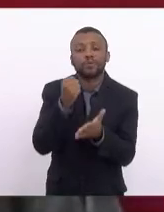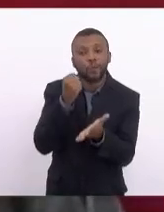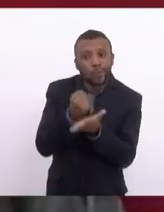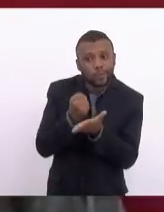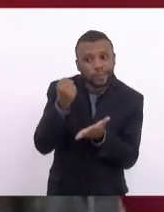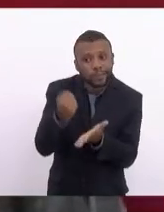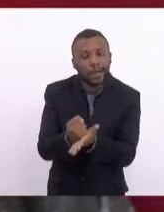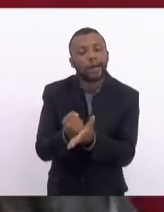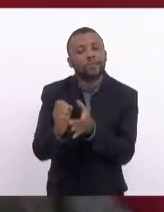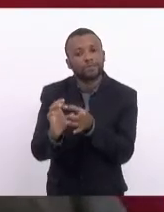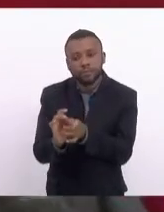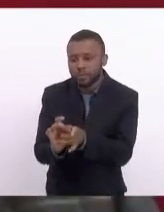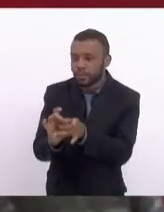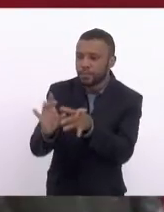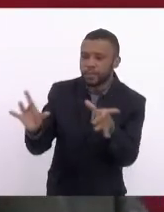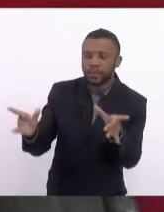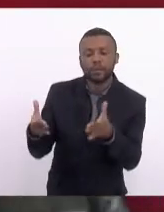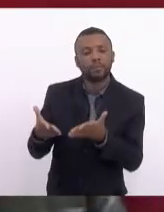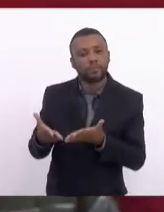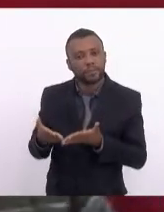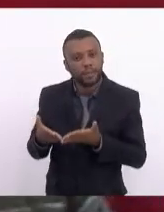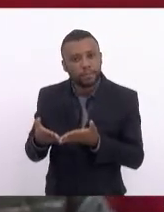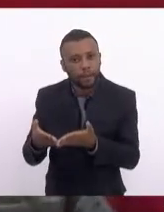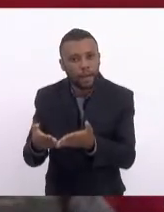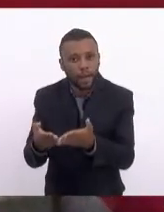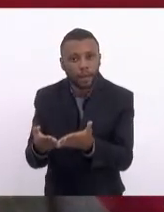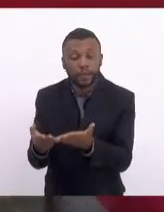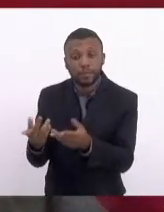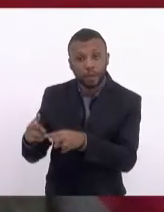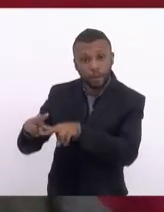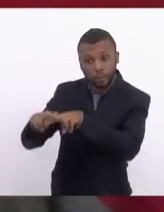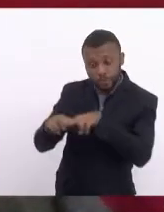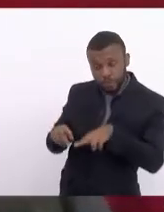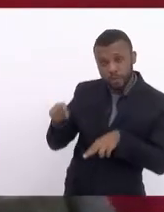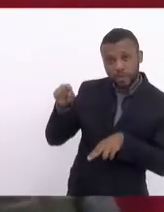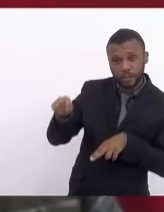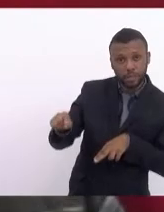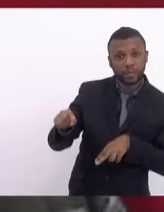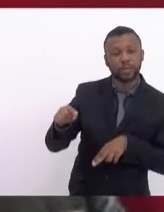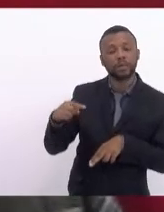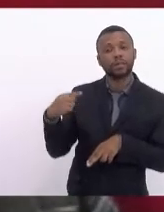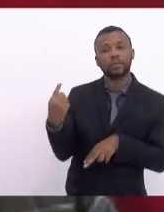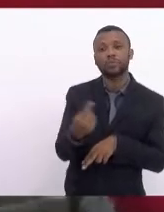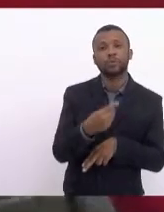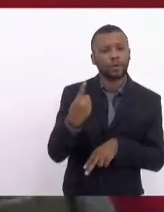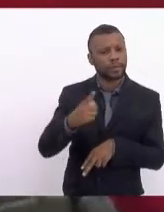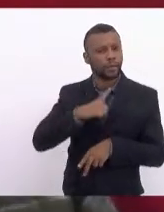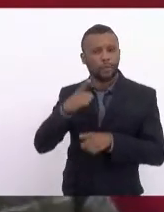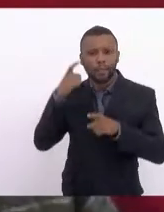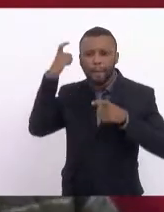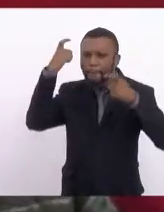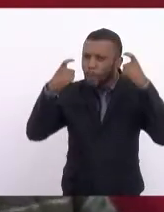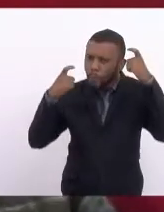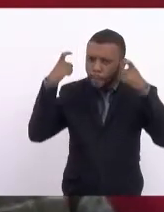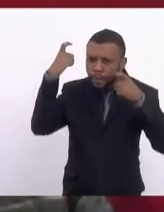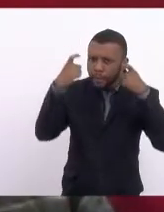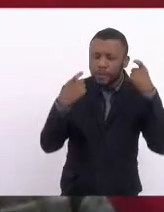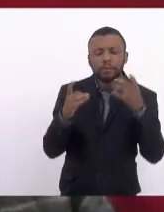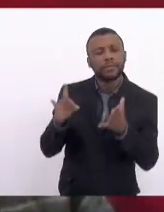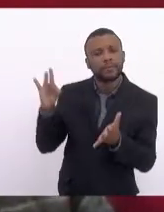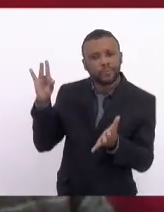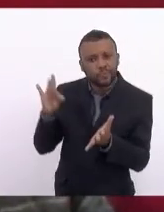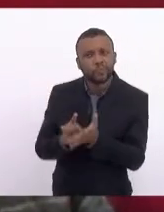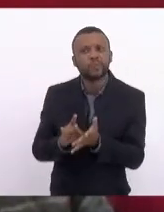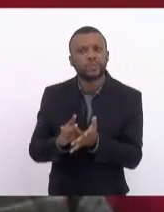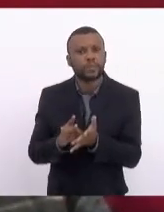concessão das barcas. Né? E exatamente aí é que nos preocupa, né, exatamente porque a gente